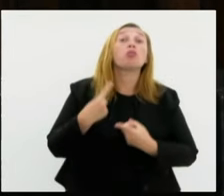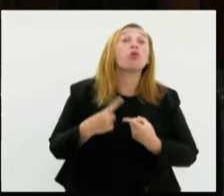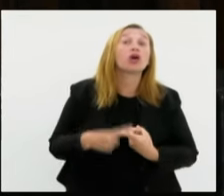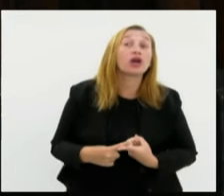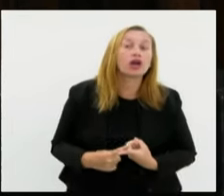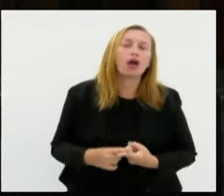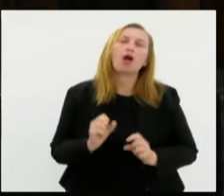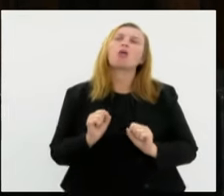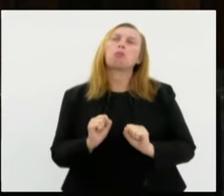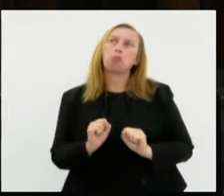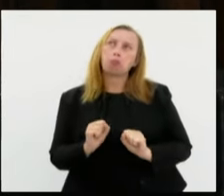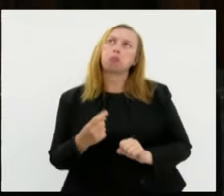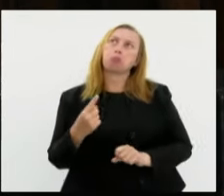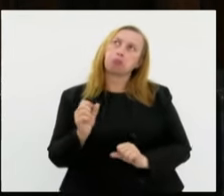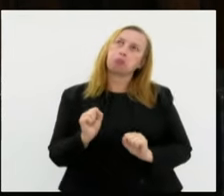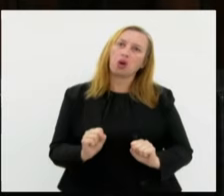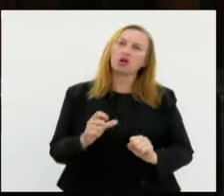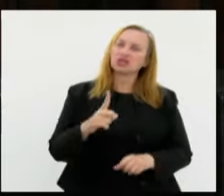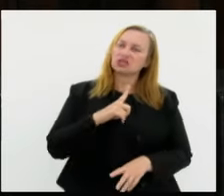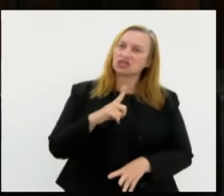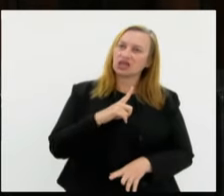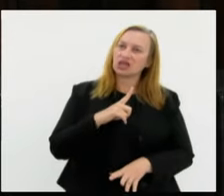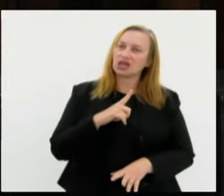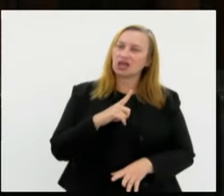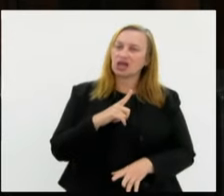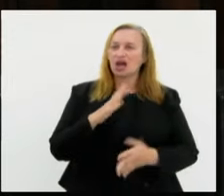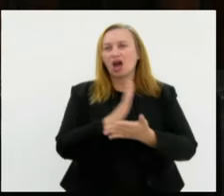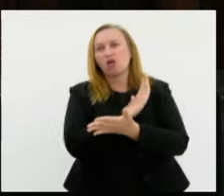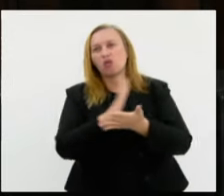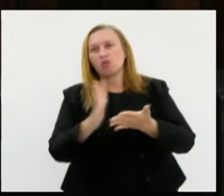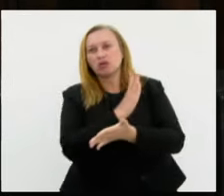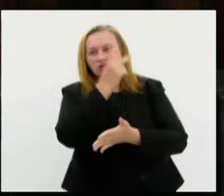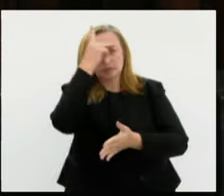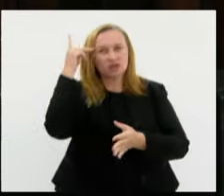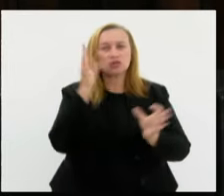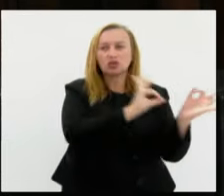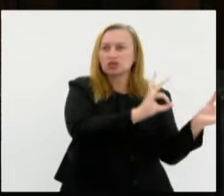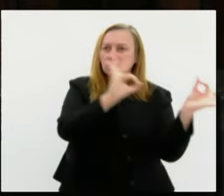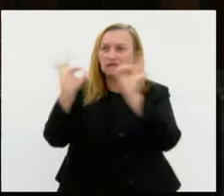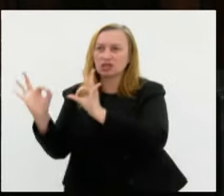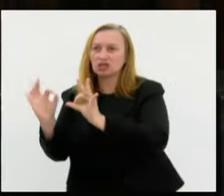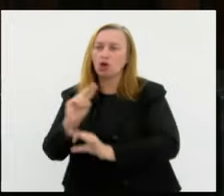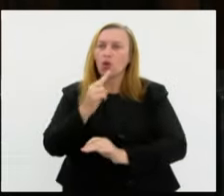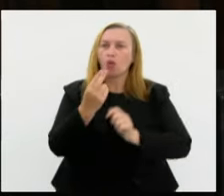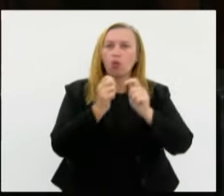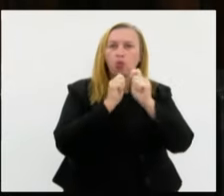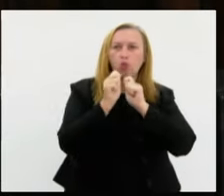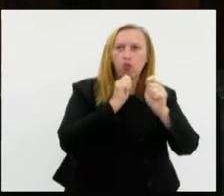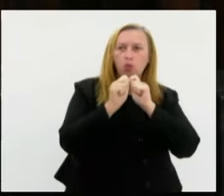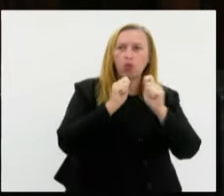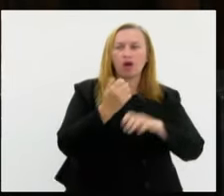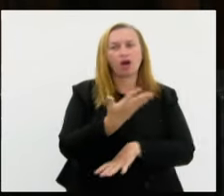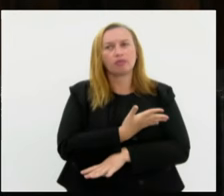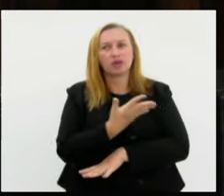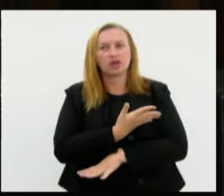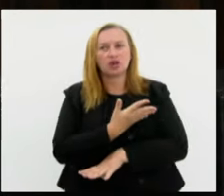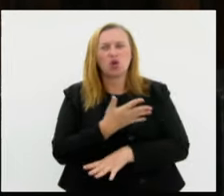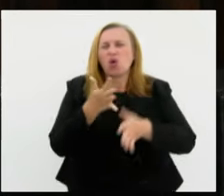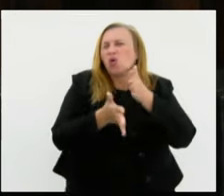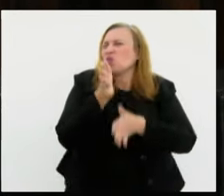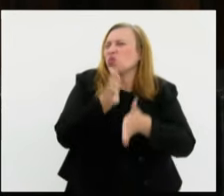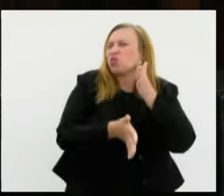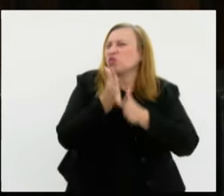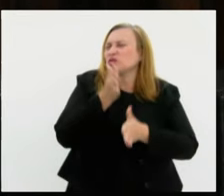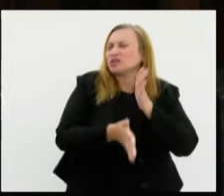ter havido, por parte daqueles que nos assistem, dos colegas da imprensa, certa confusão no sentido